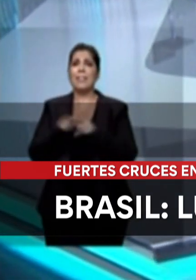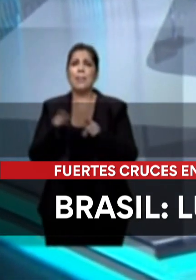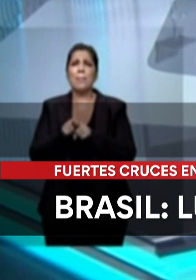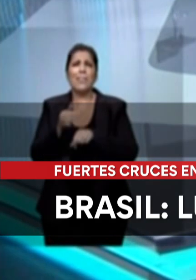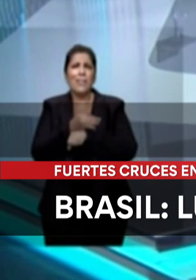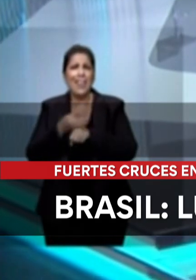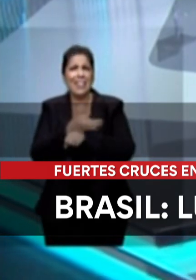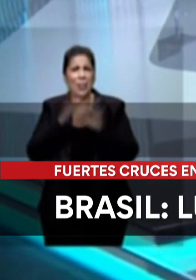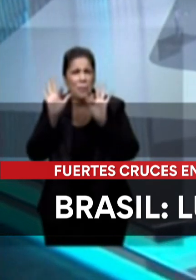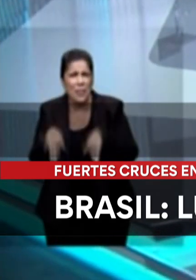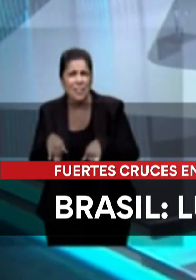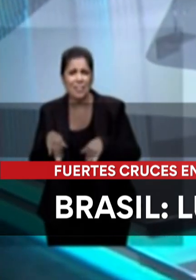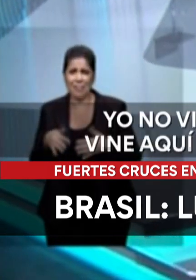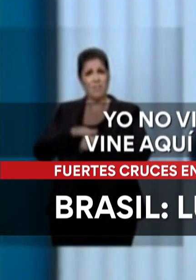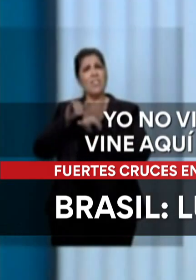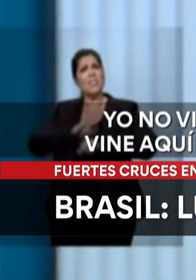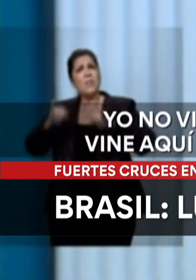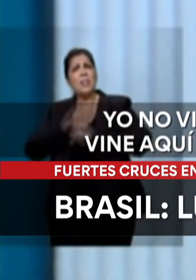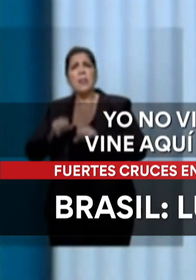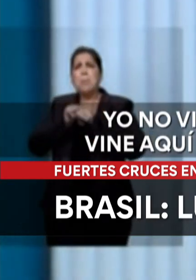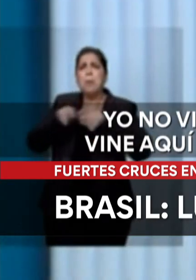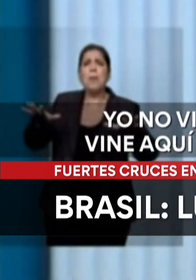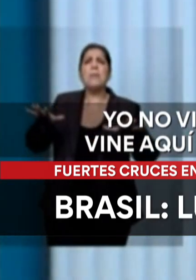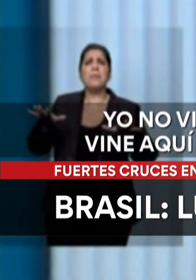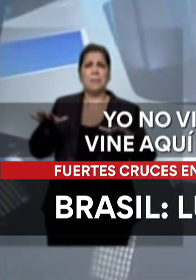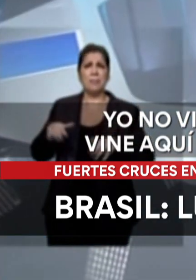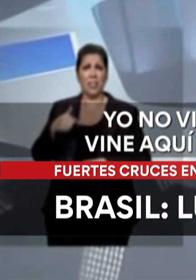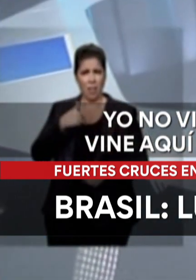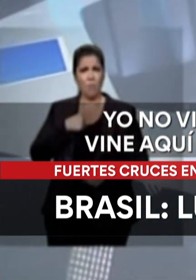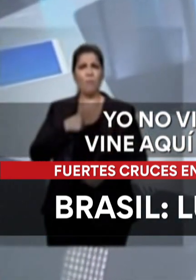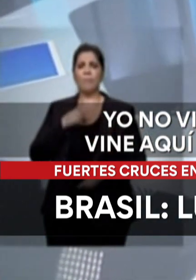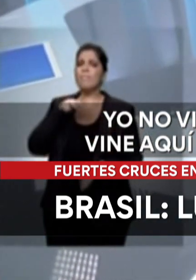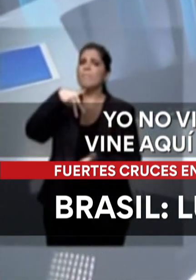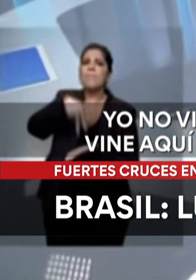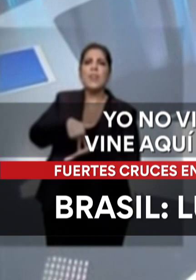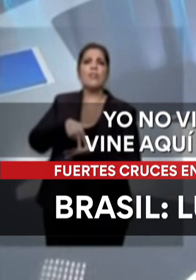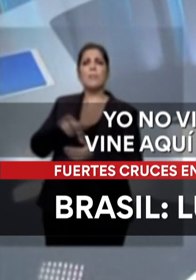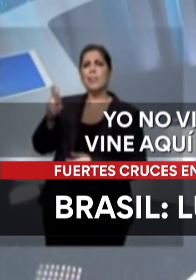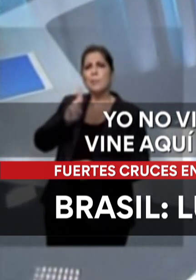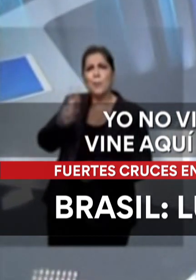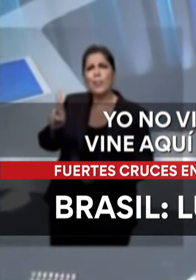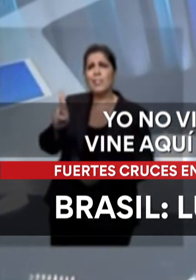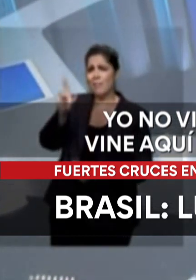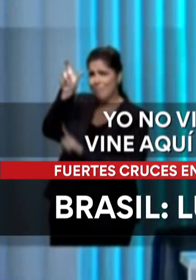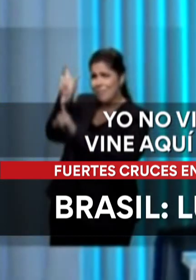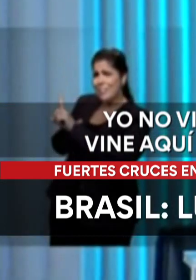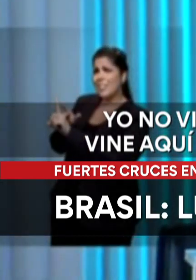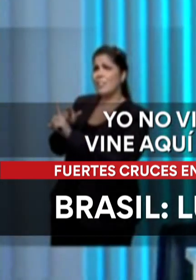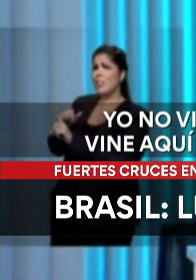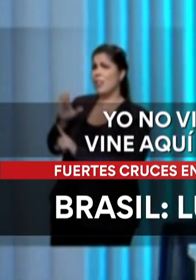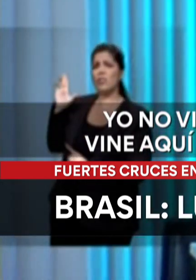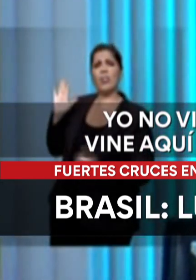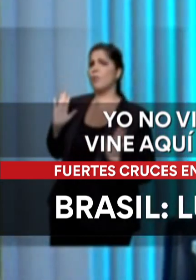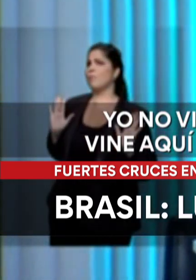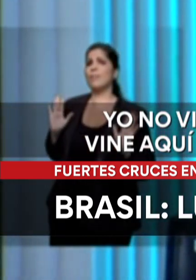férias? Responda a pergunta. Eu não vim aqui para responder para o candidato. Eu vim aqui para conversar